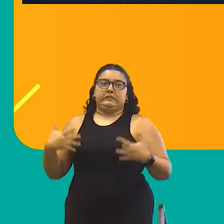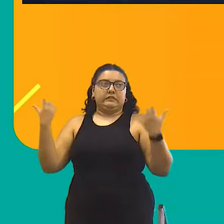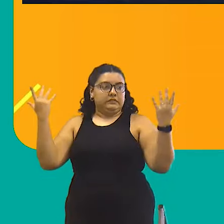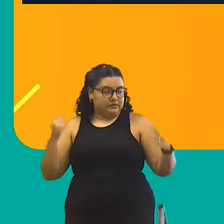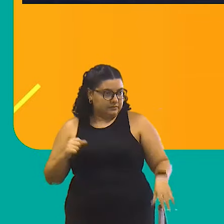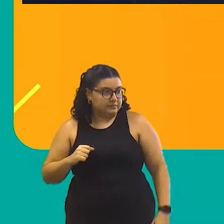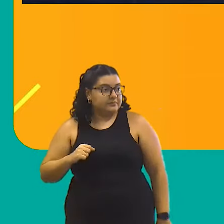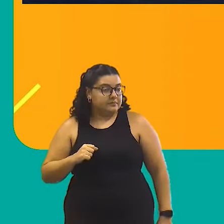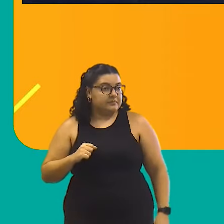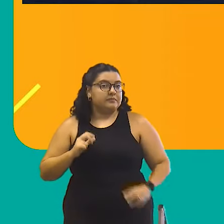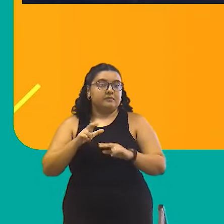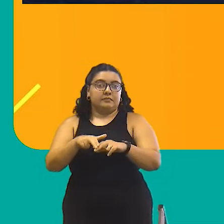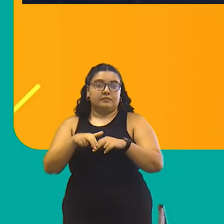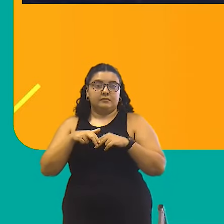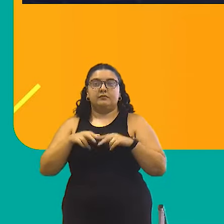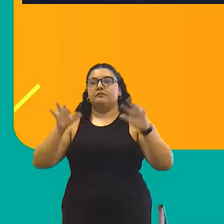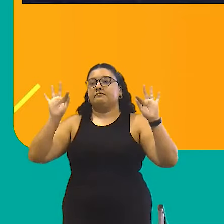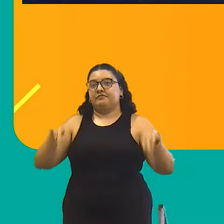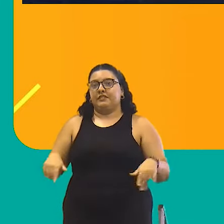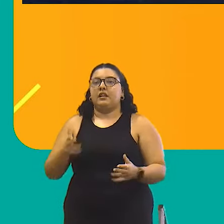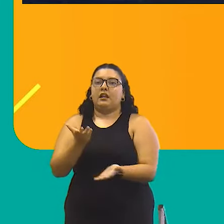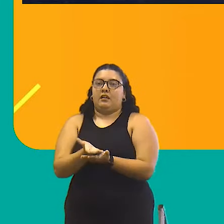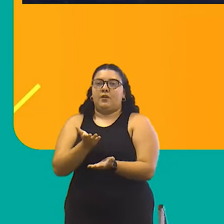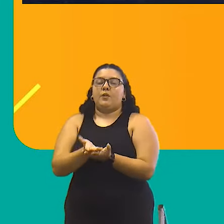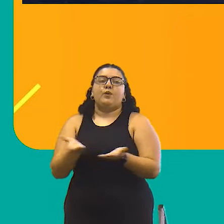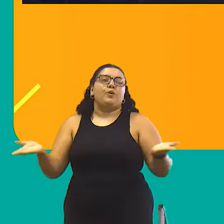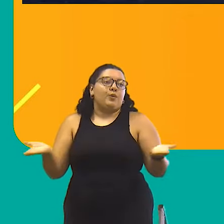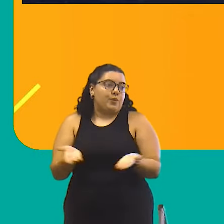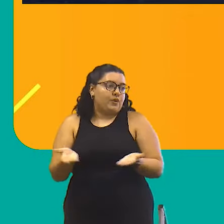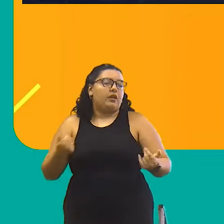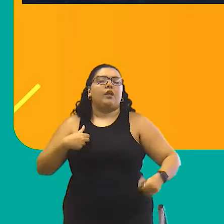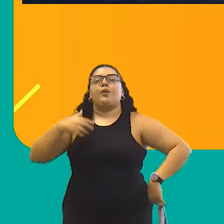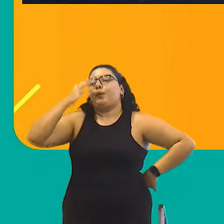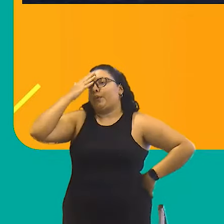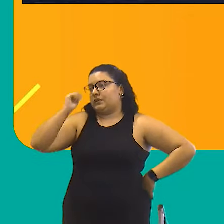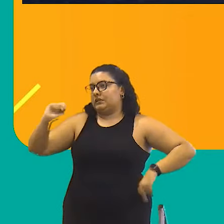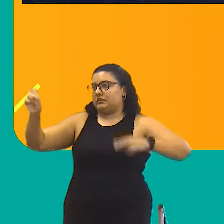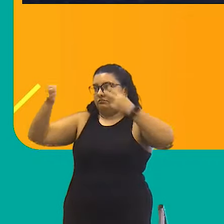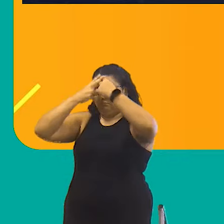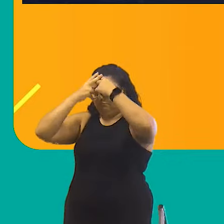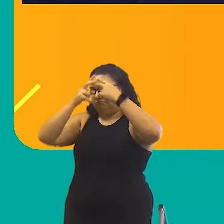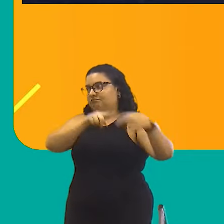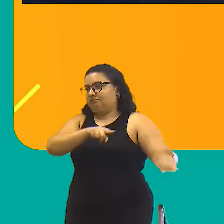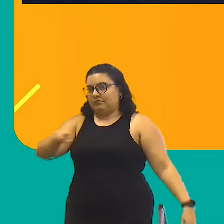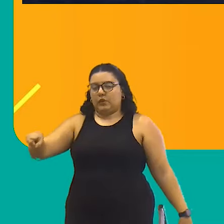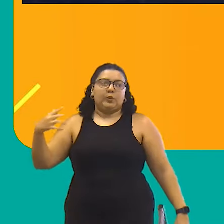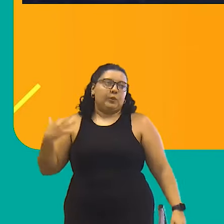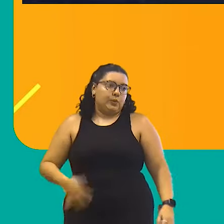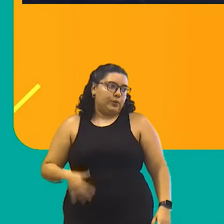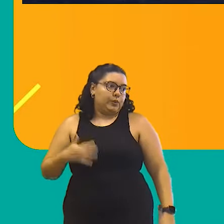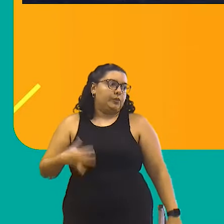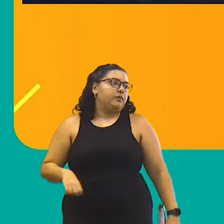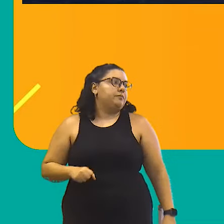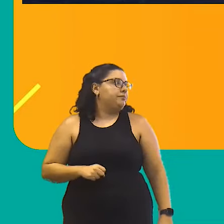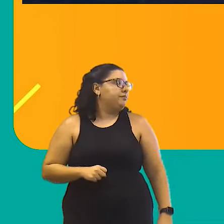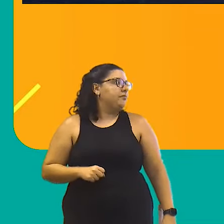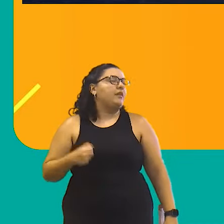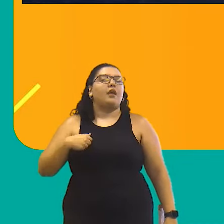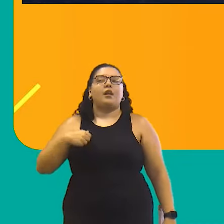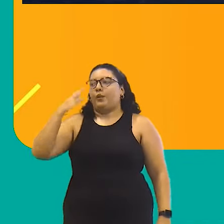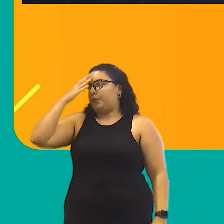com isso, nós terminamos nossa aula de hoje. Eu sei, traumatizei vocês, não foi? Né? Eu